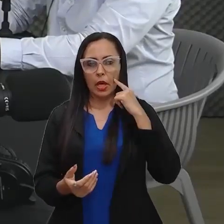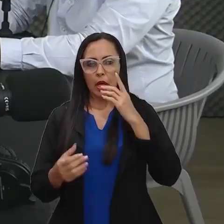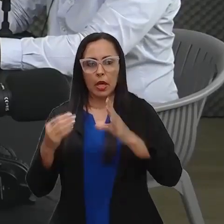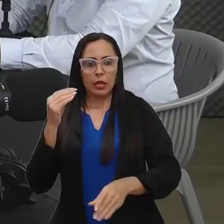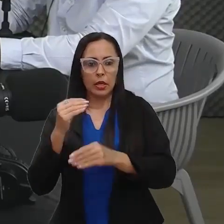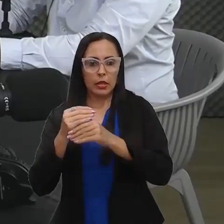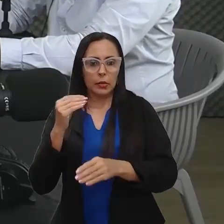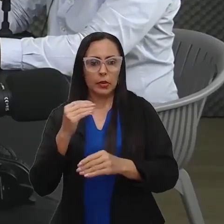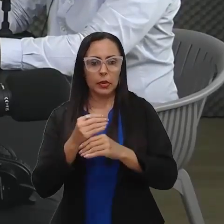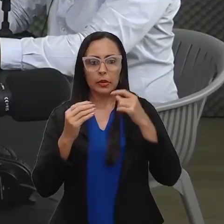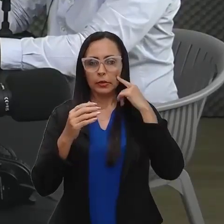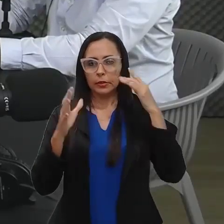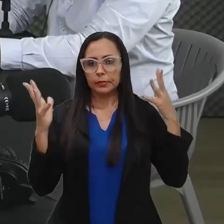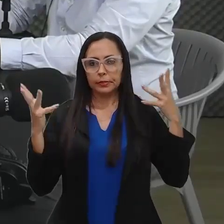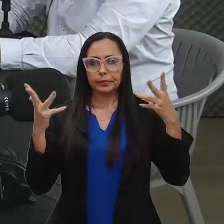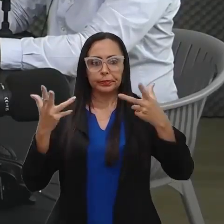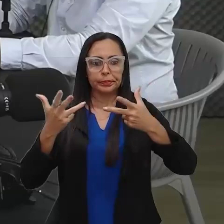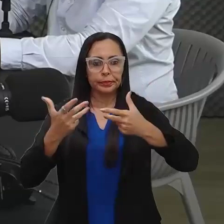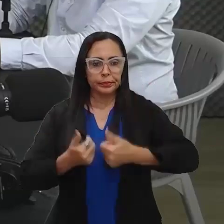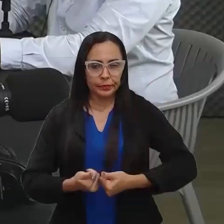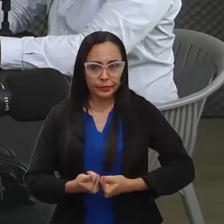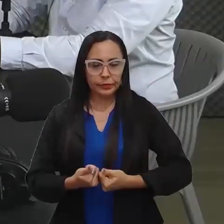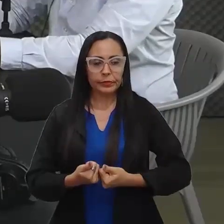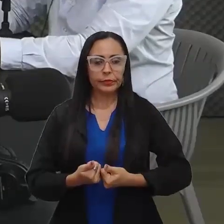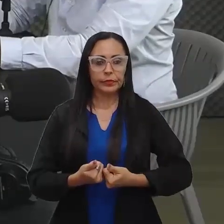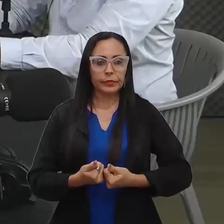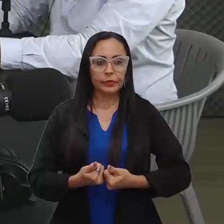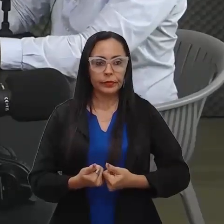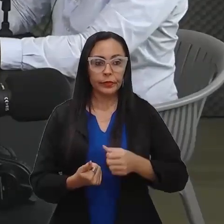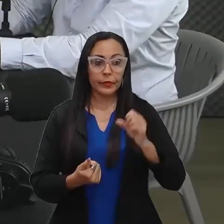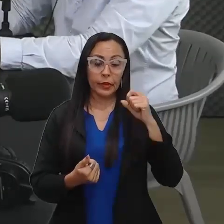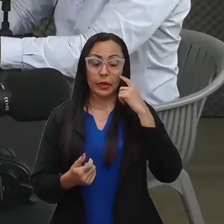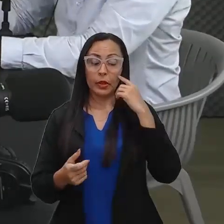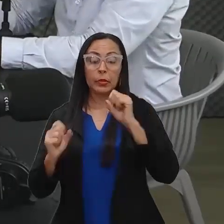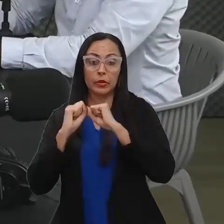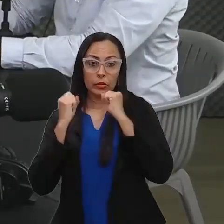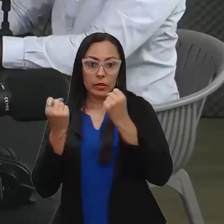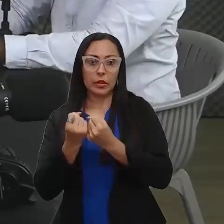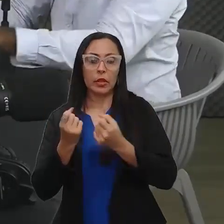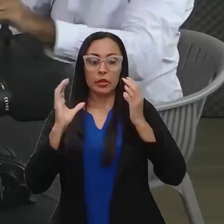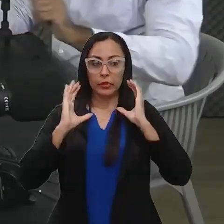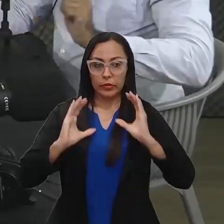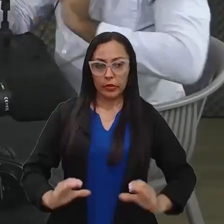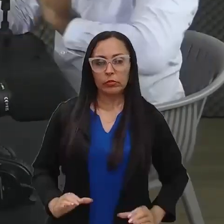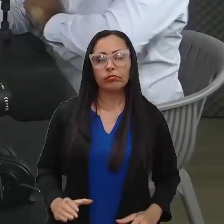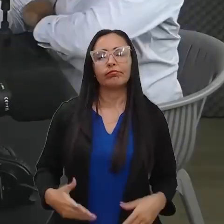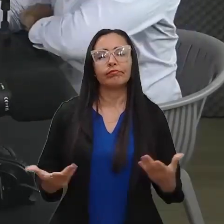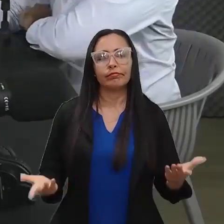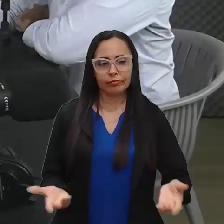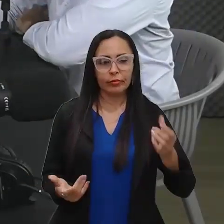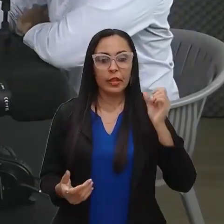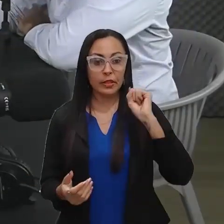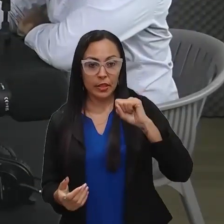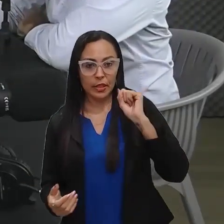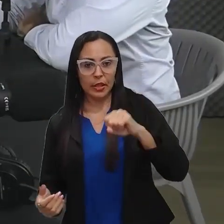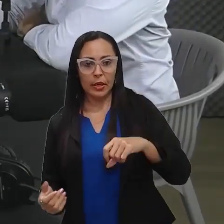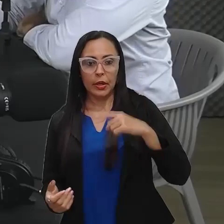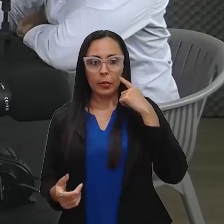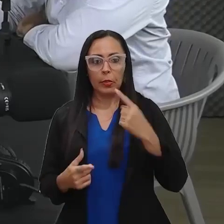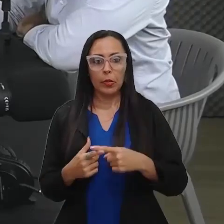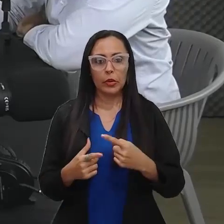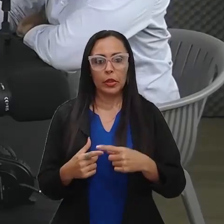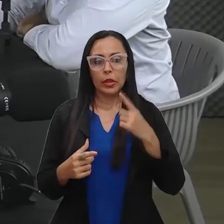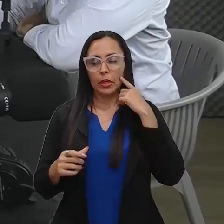atribuições para todos esses entes. Inclusive para a sociedade civil. Isso, né? Sim, porque veja, a